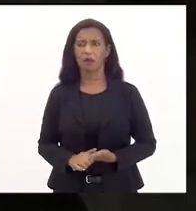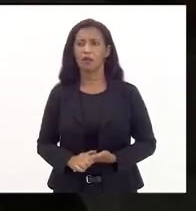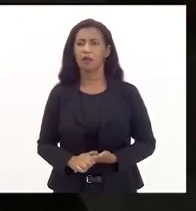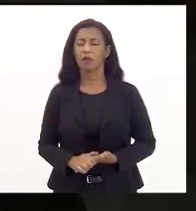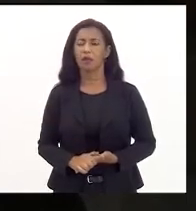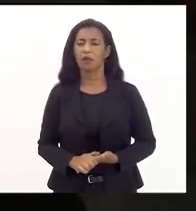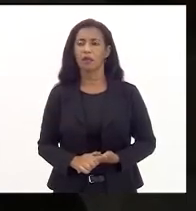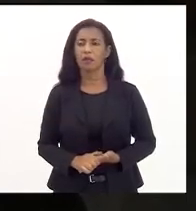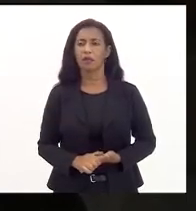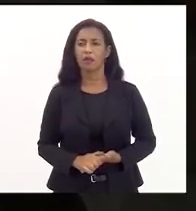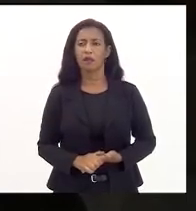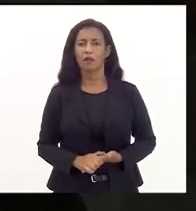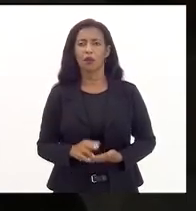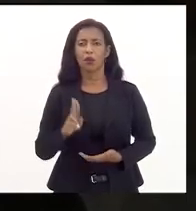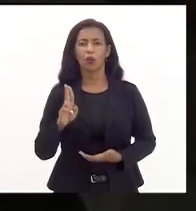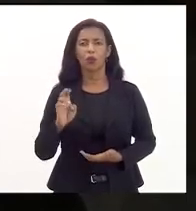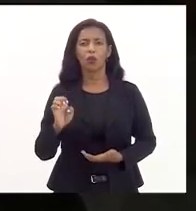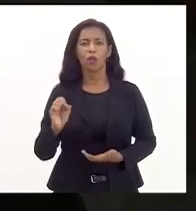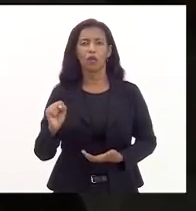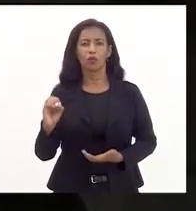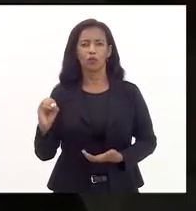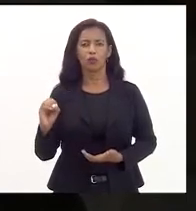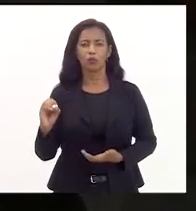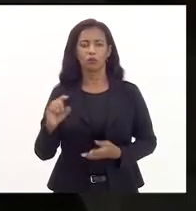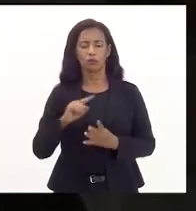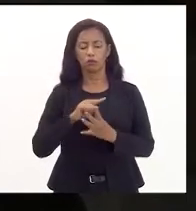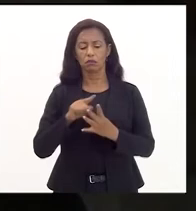e a UESO.